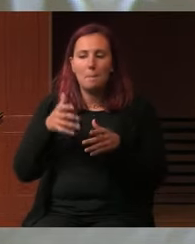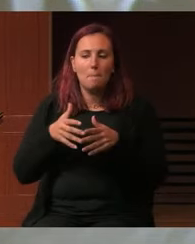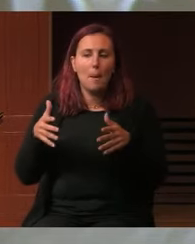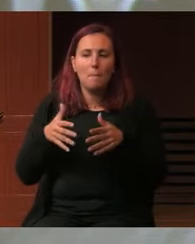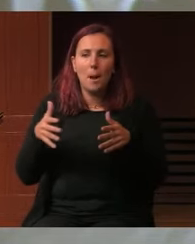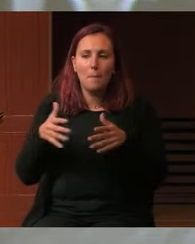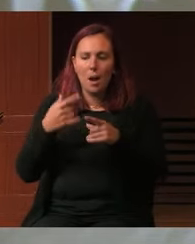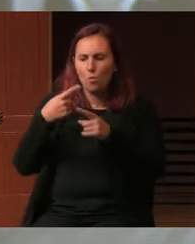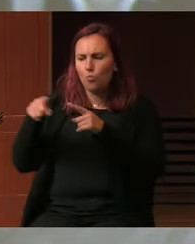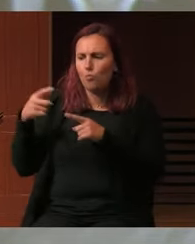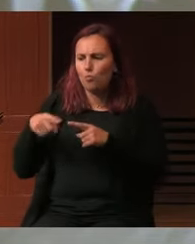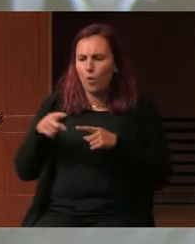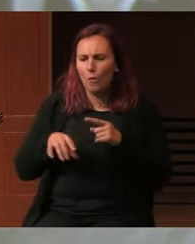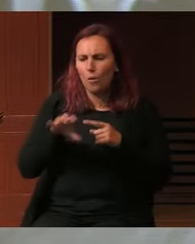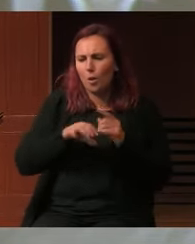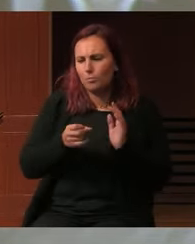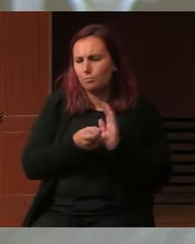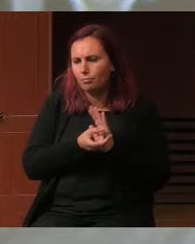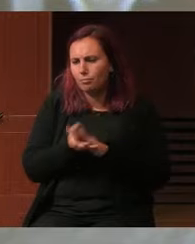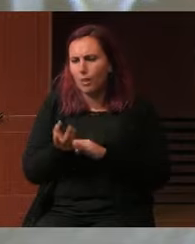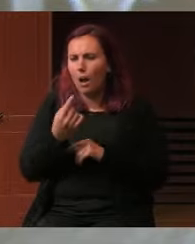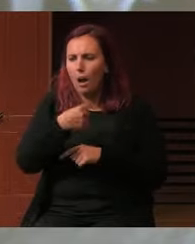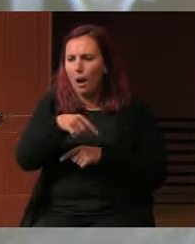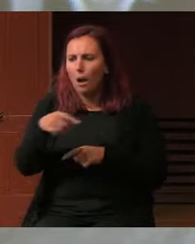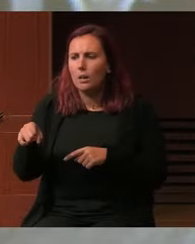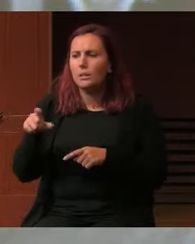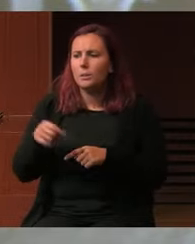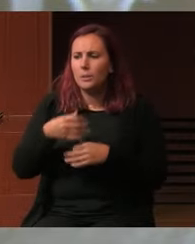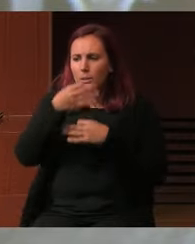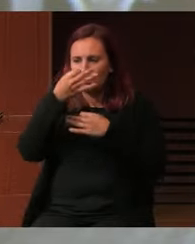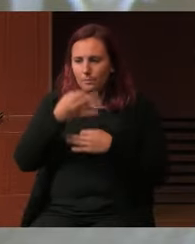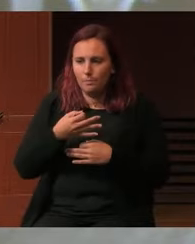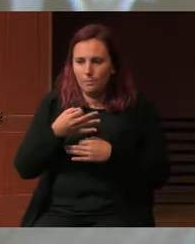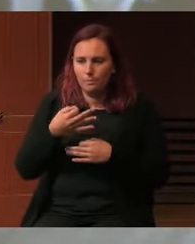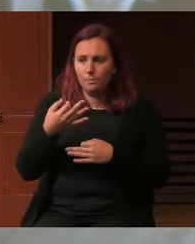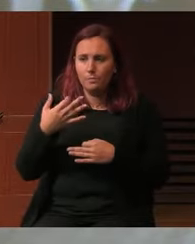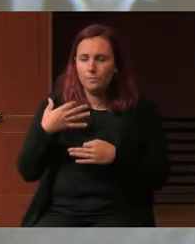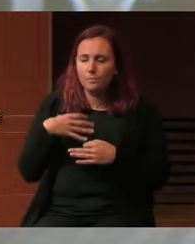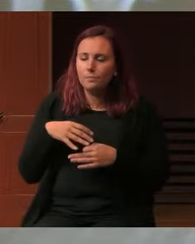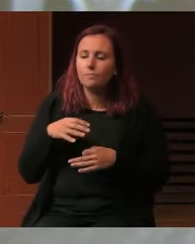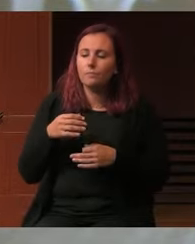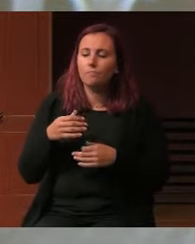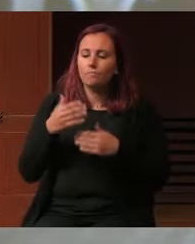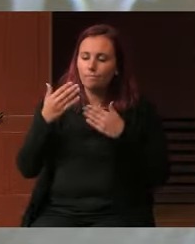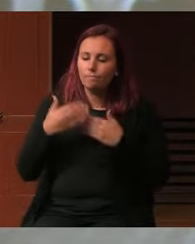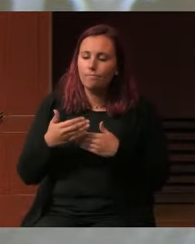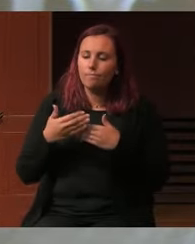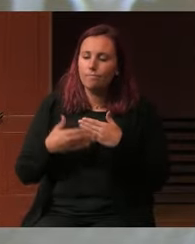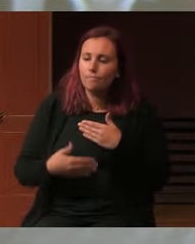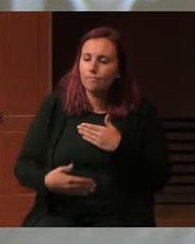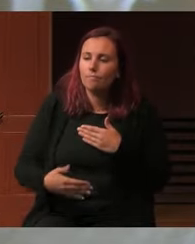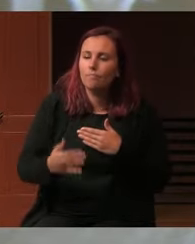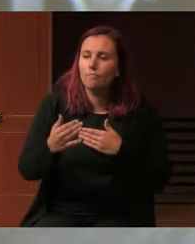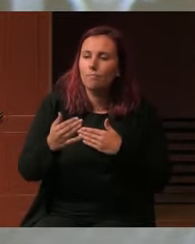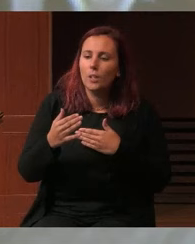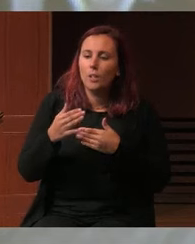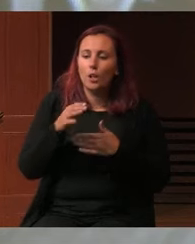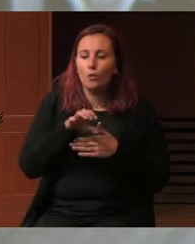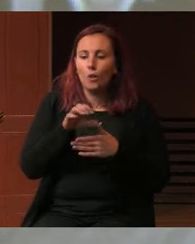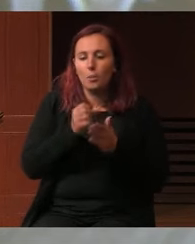mais diversificados formatos, e as condutas que efetivamente se quer que se estabeleça nesse múltiplo